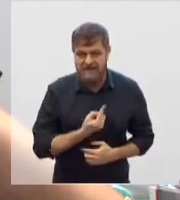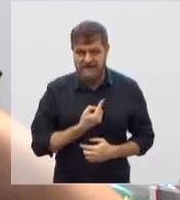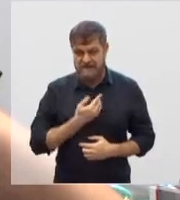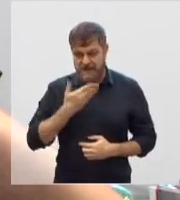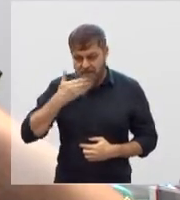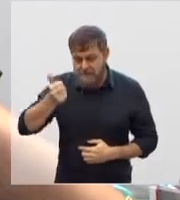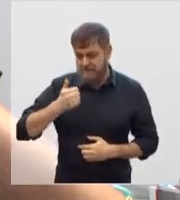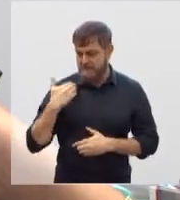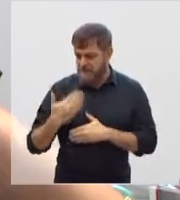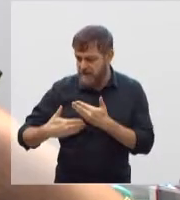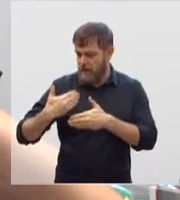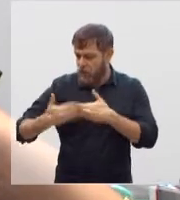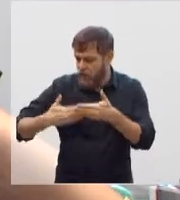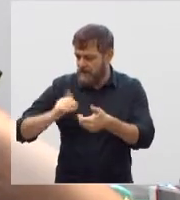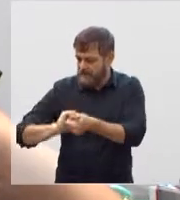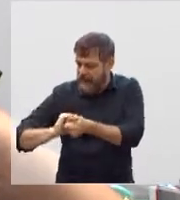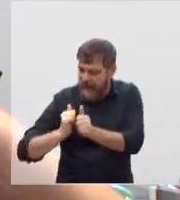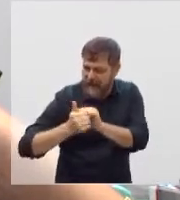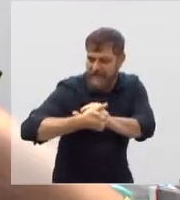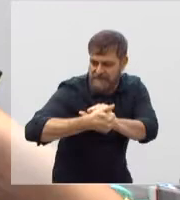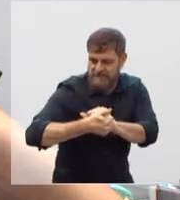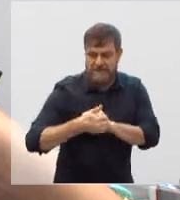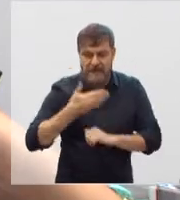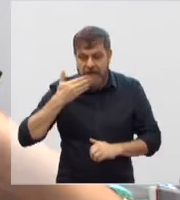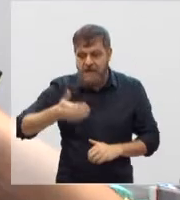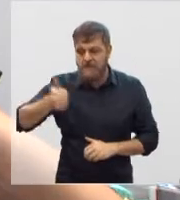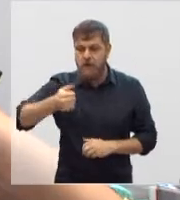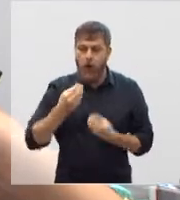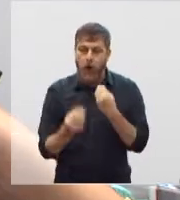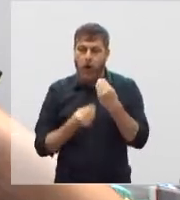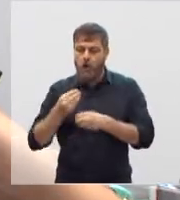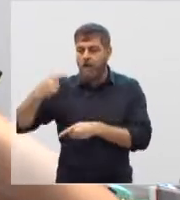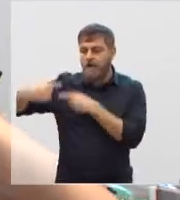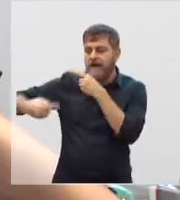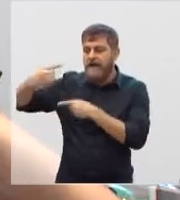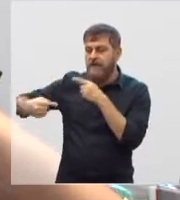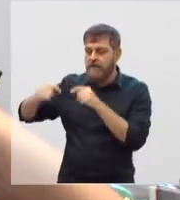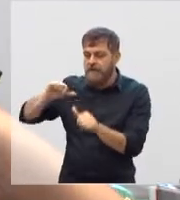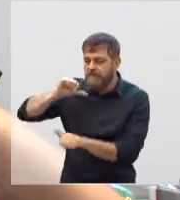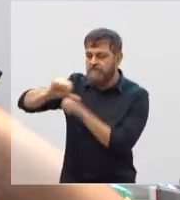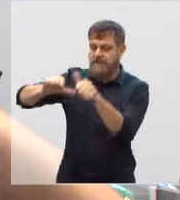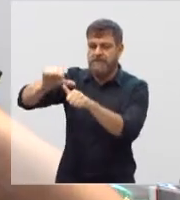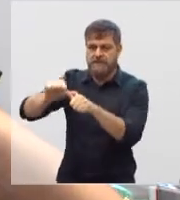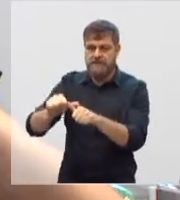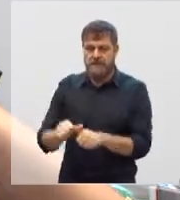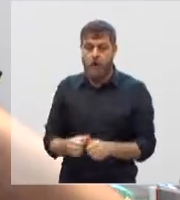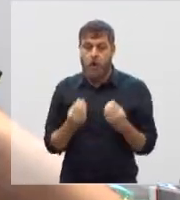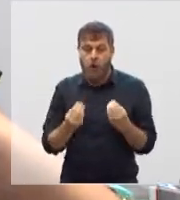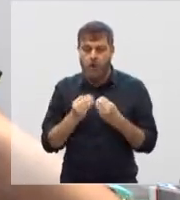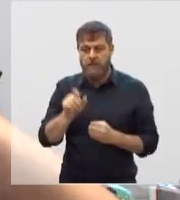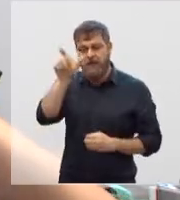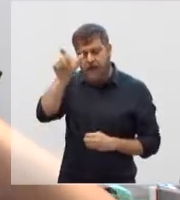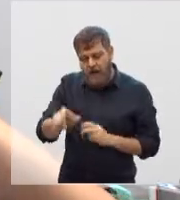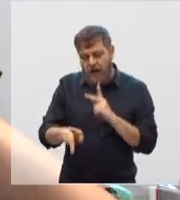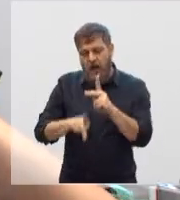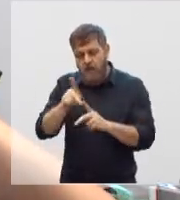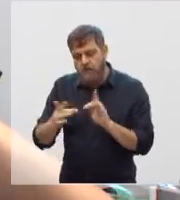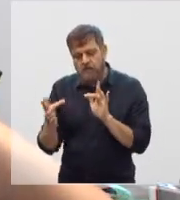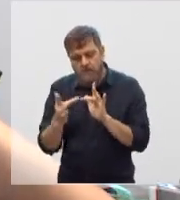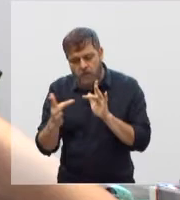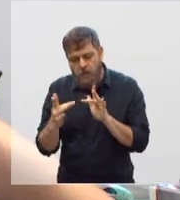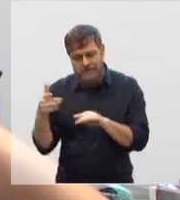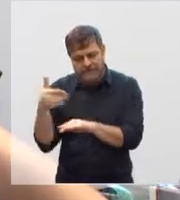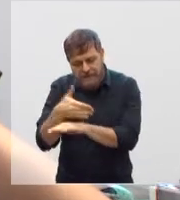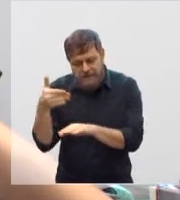um processo de melhoramento ou de aperfeiçoamento. Como que o processo político se aperfeiçoará? Com a sua participação.